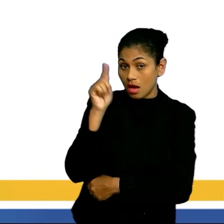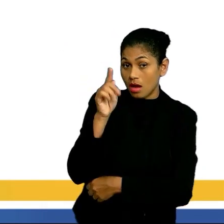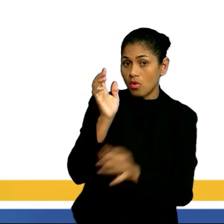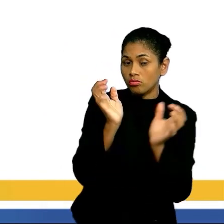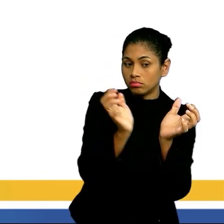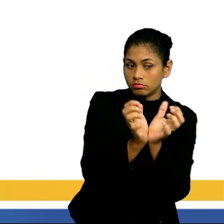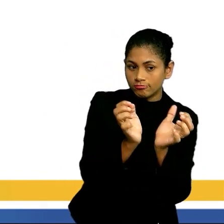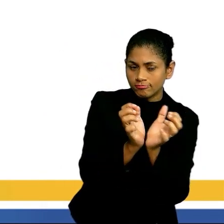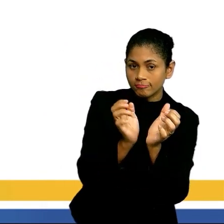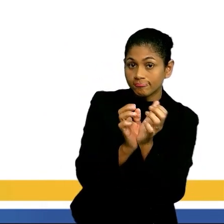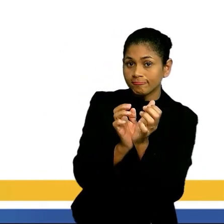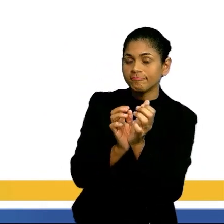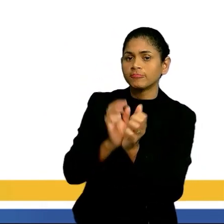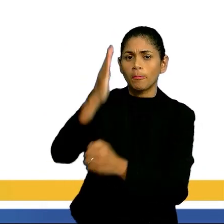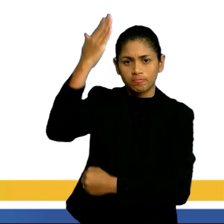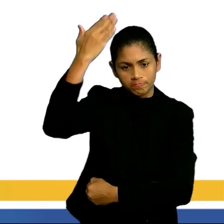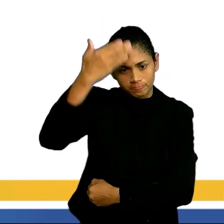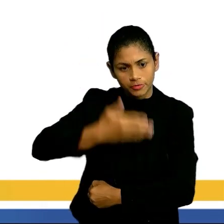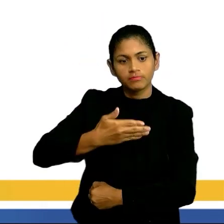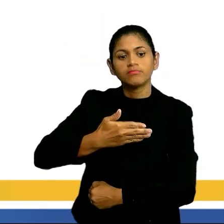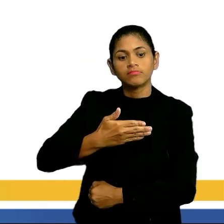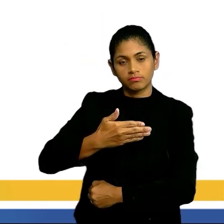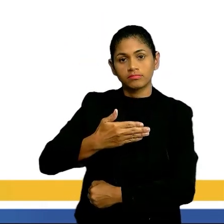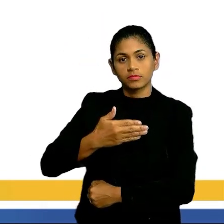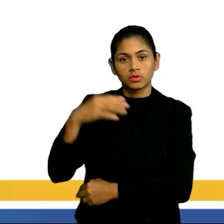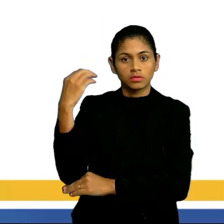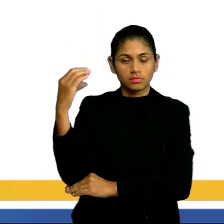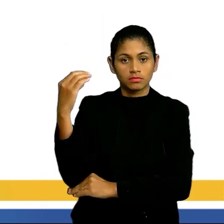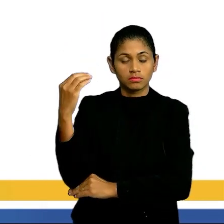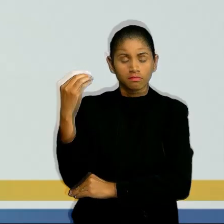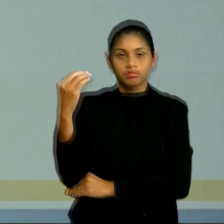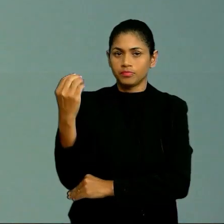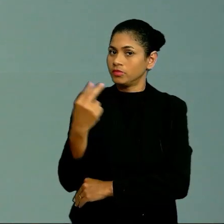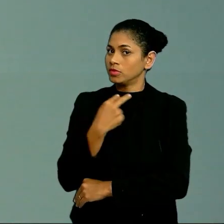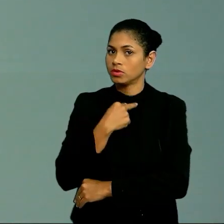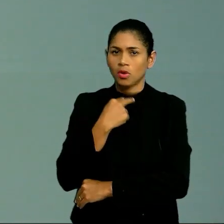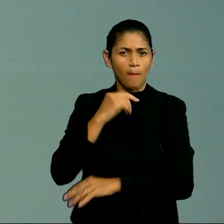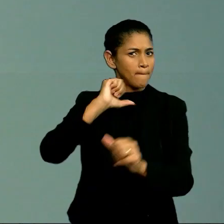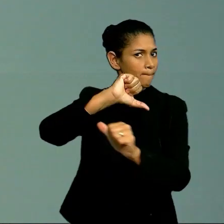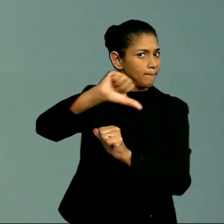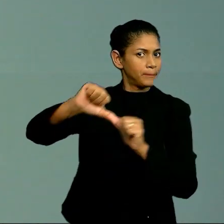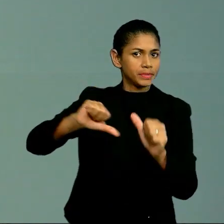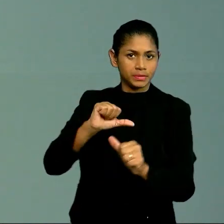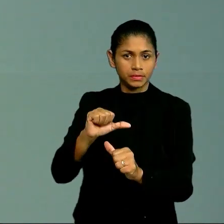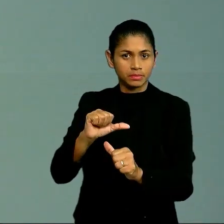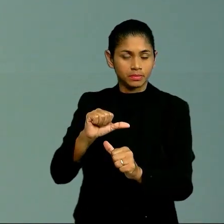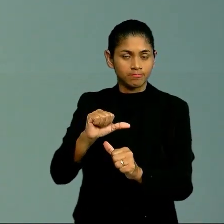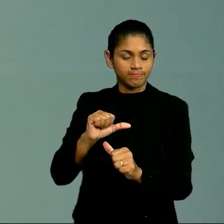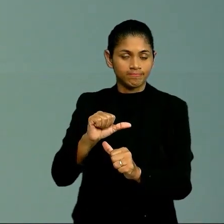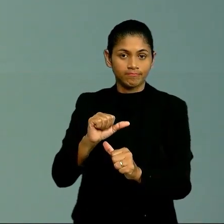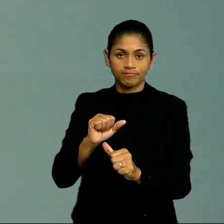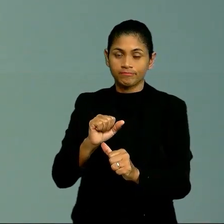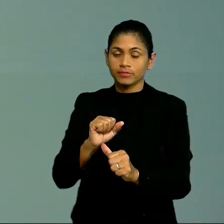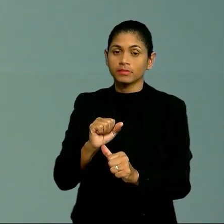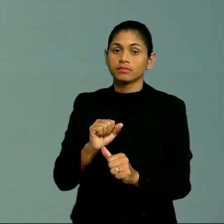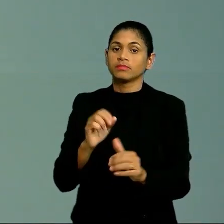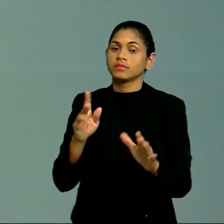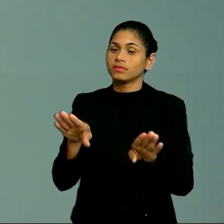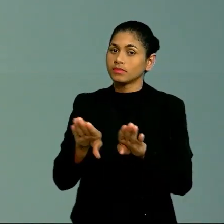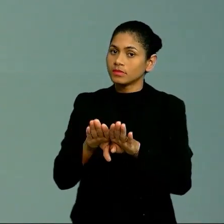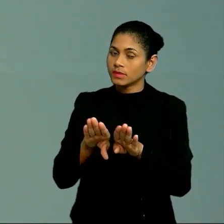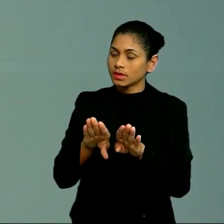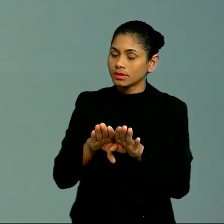ideias comprovadas por cientistas e que não podem ser alteradas. Também já não marcaria ela, porque